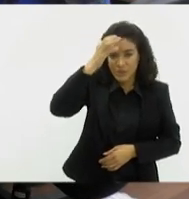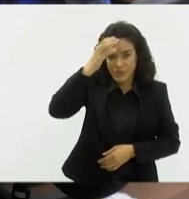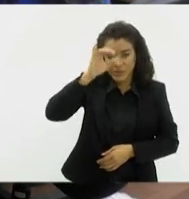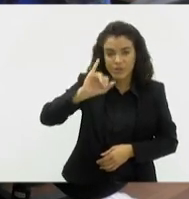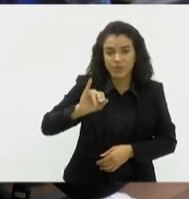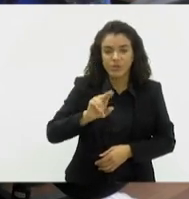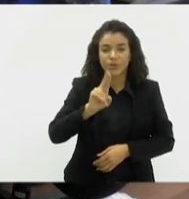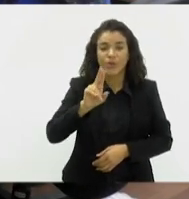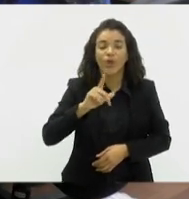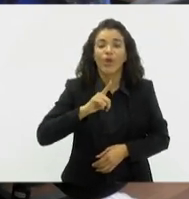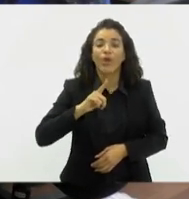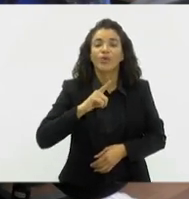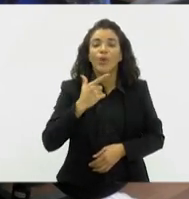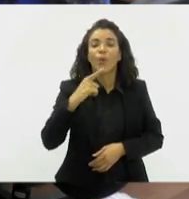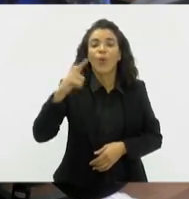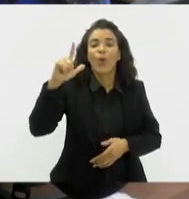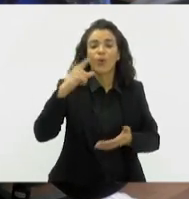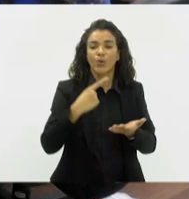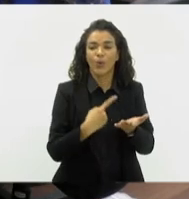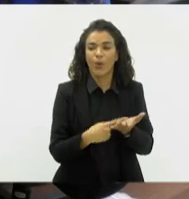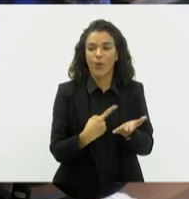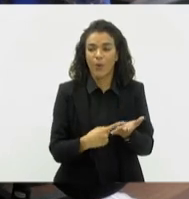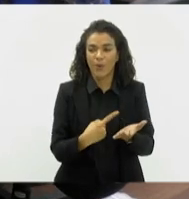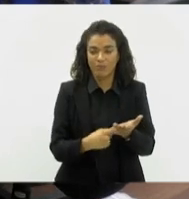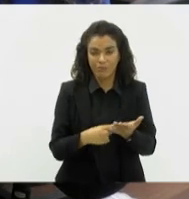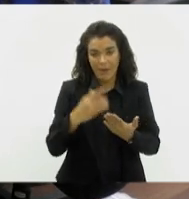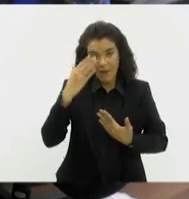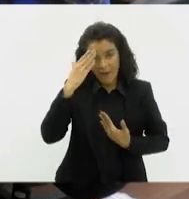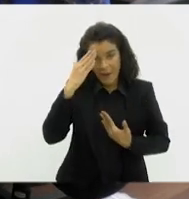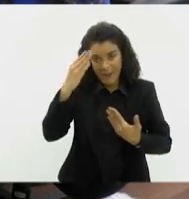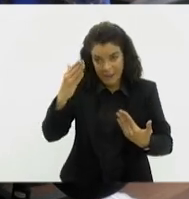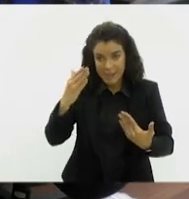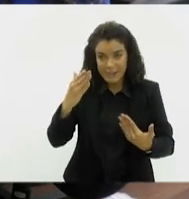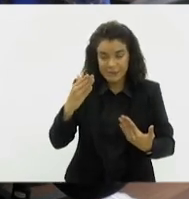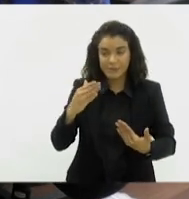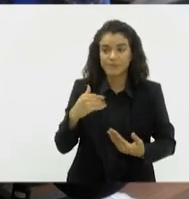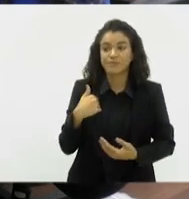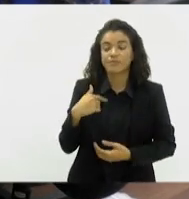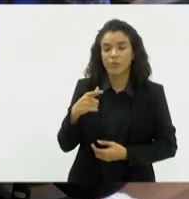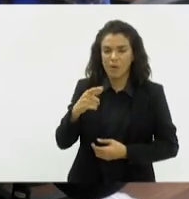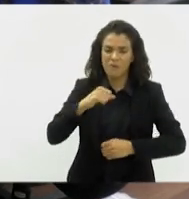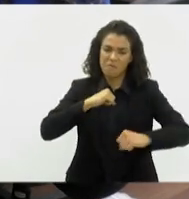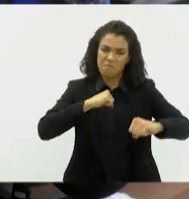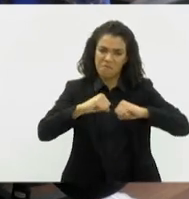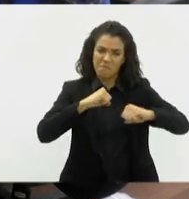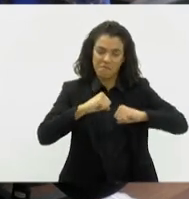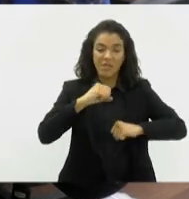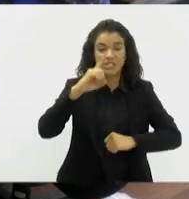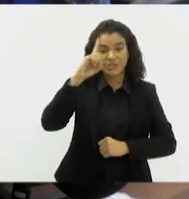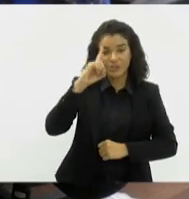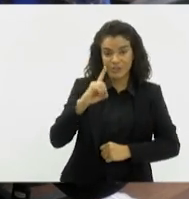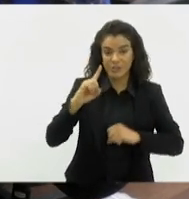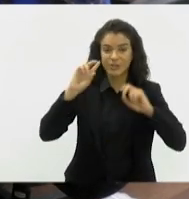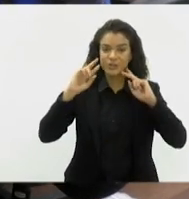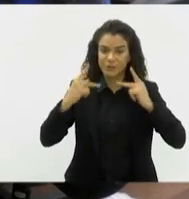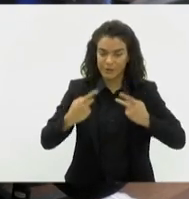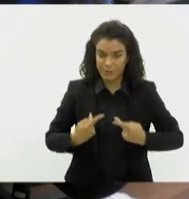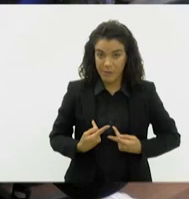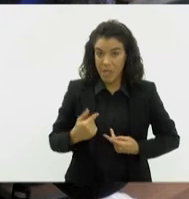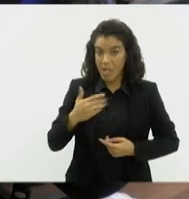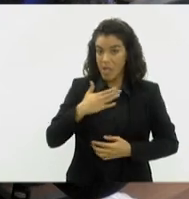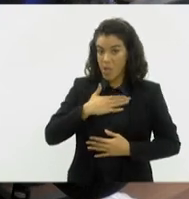Eu vou ter uma outra agenda agora. Obrigado pela presença, deputada. E agradecer, obrigado. Tá? Como militante ativista de direitos humanos, eu